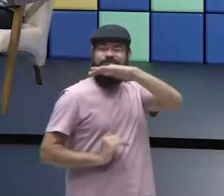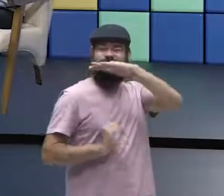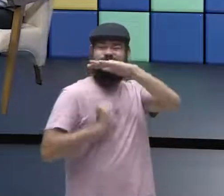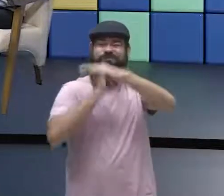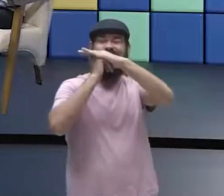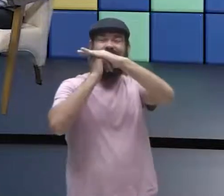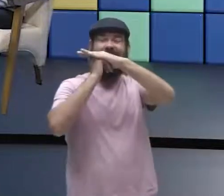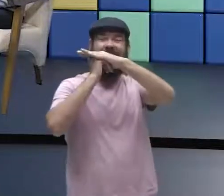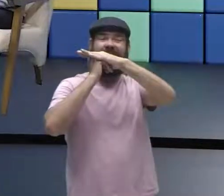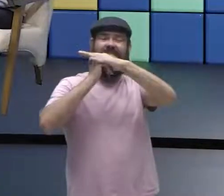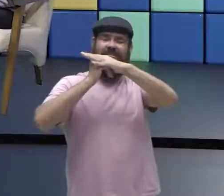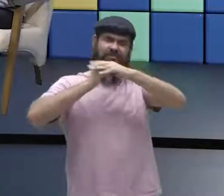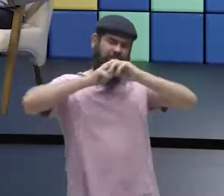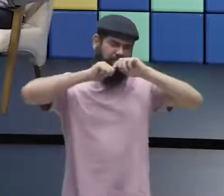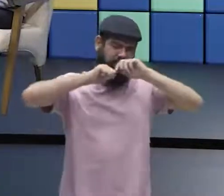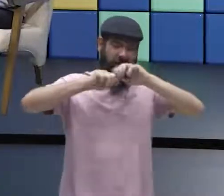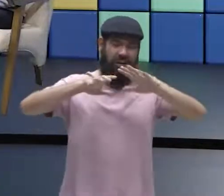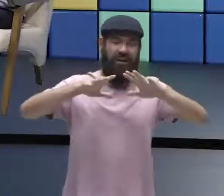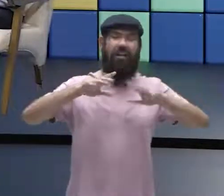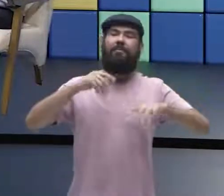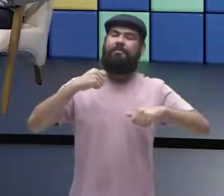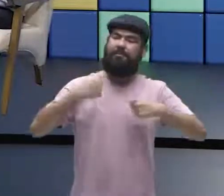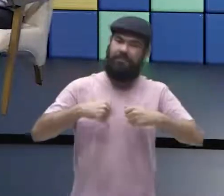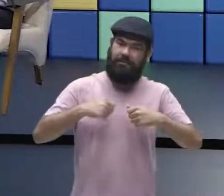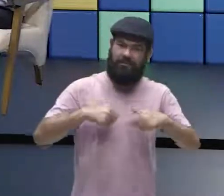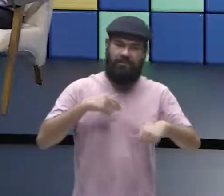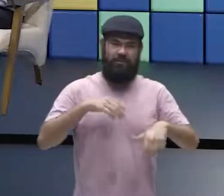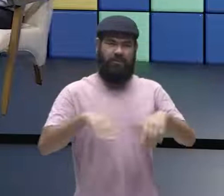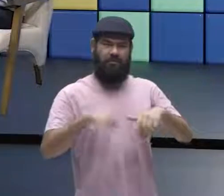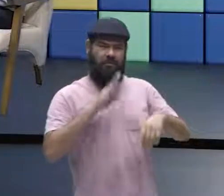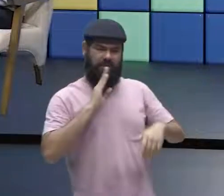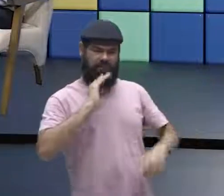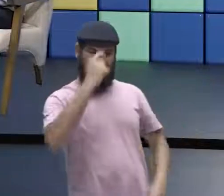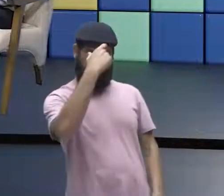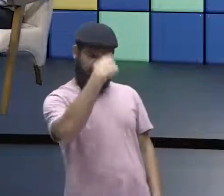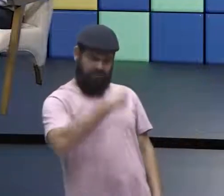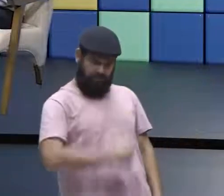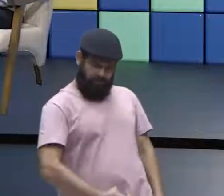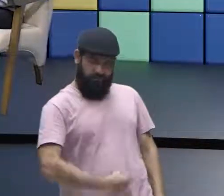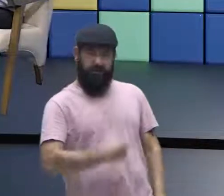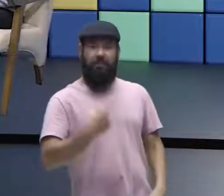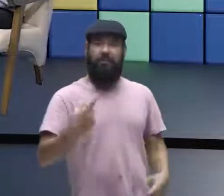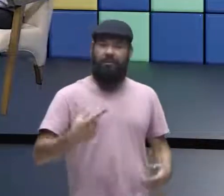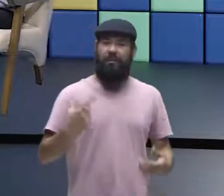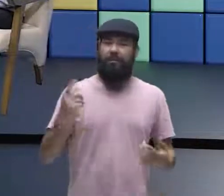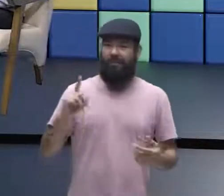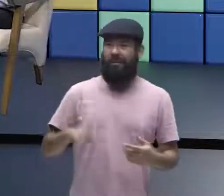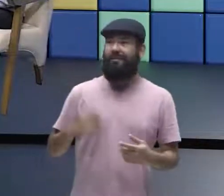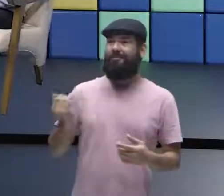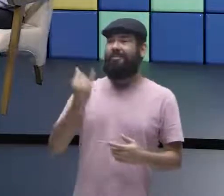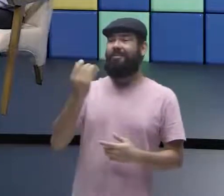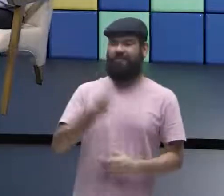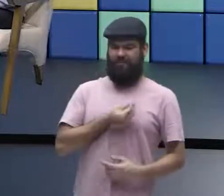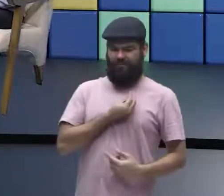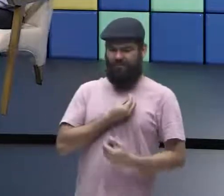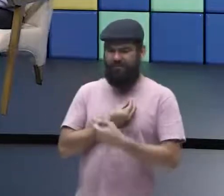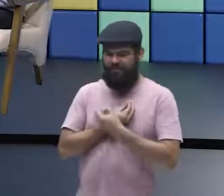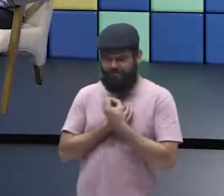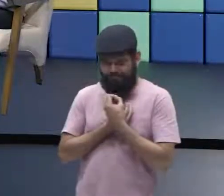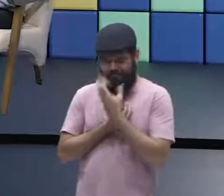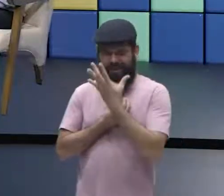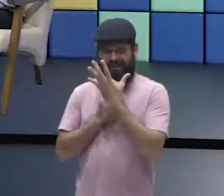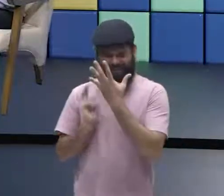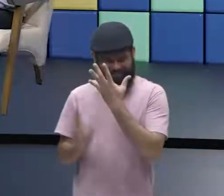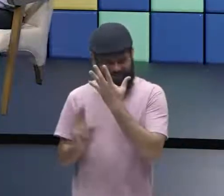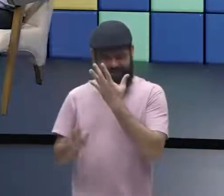Então, trabalhando essas emoções assim ao longo se reconhecendo, auxilia você a viver bem com você mesmo, né? E